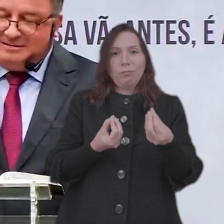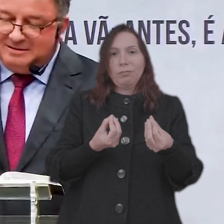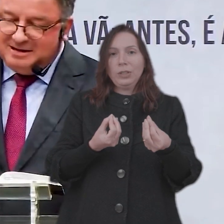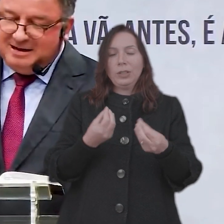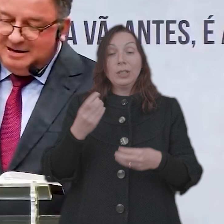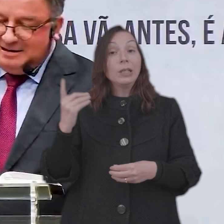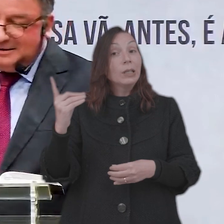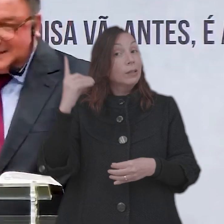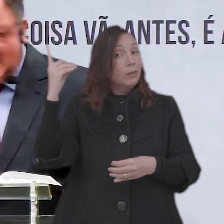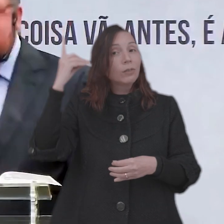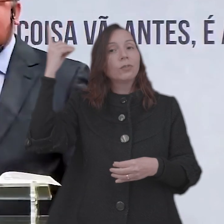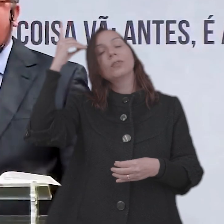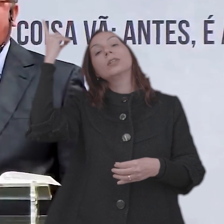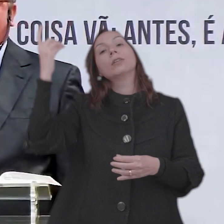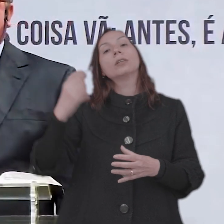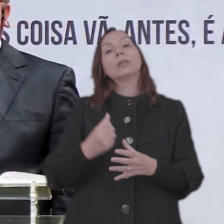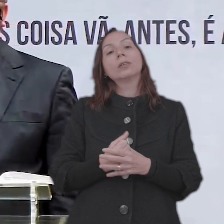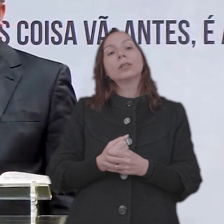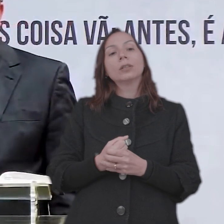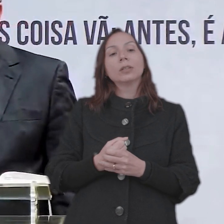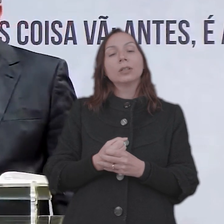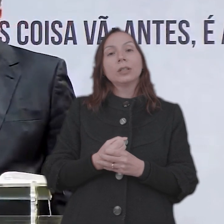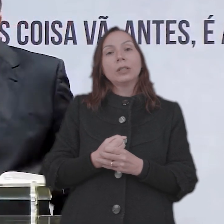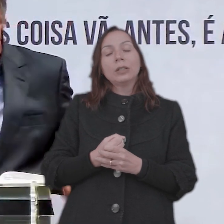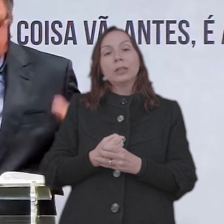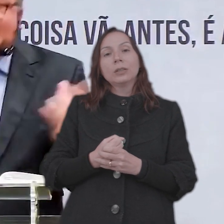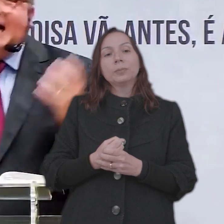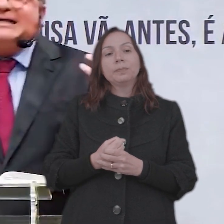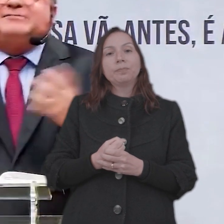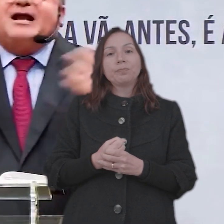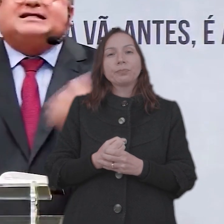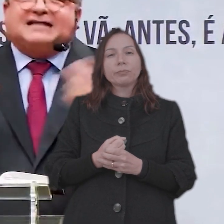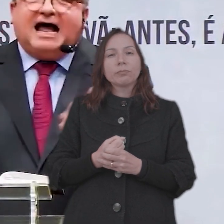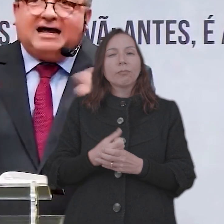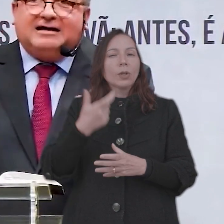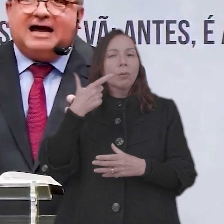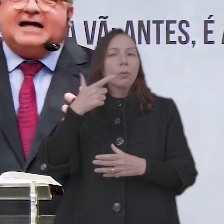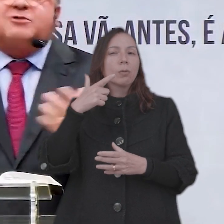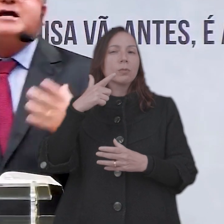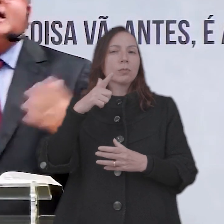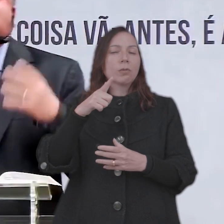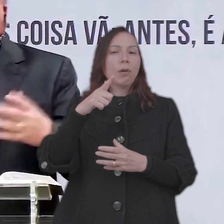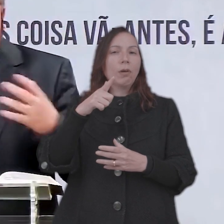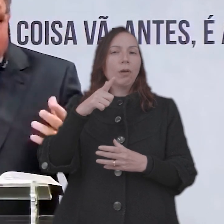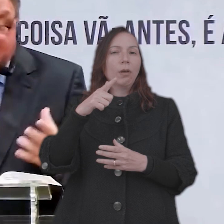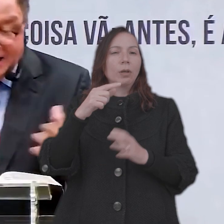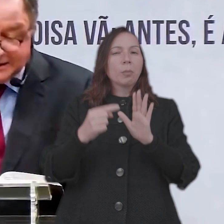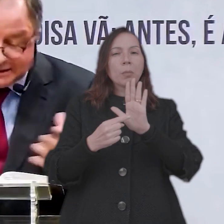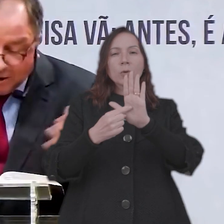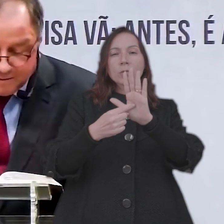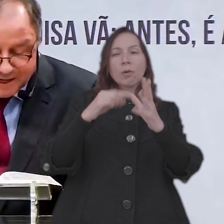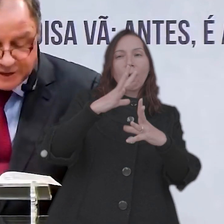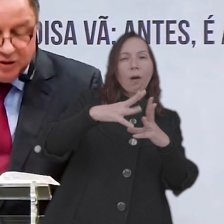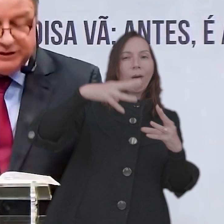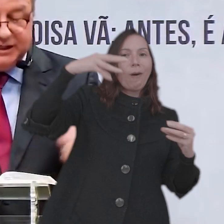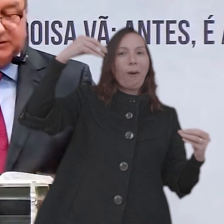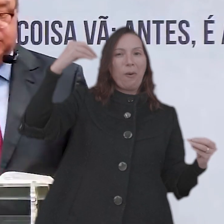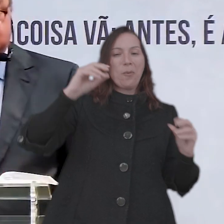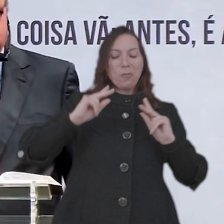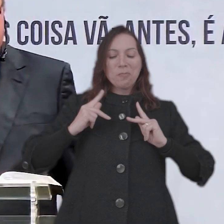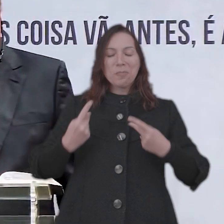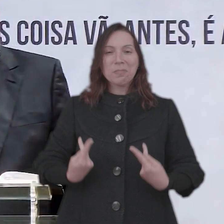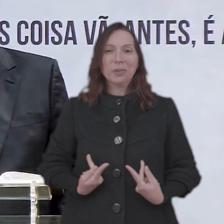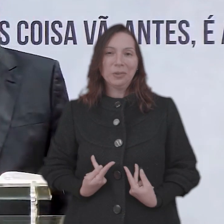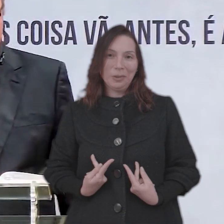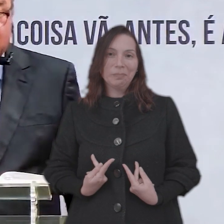Davi, sempre Davi, ele consegue expressar a anatomia da nossa alma. Esse salmo é